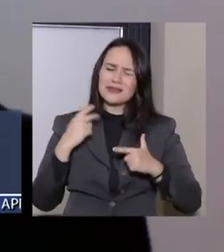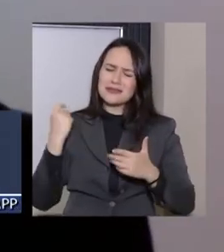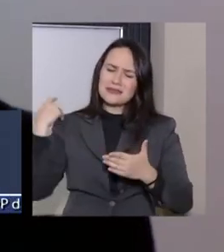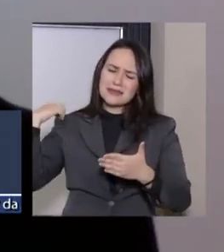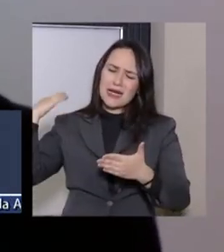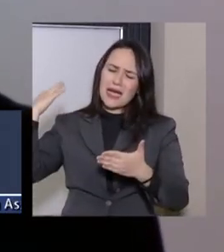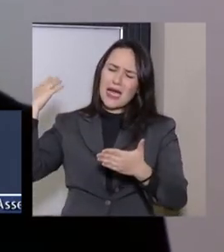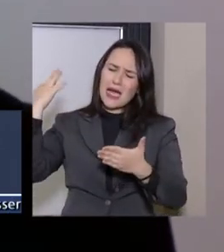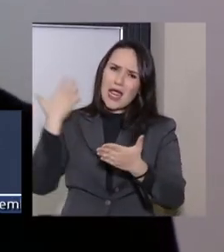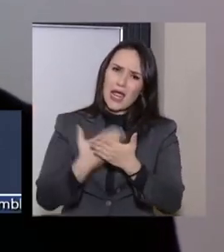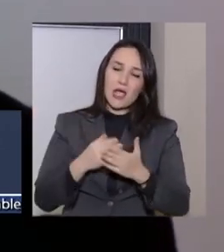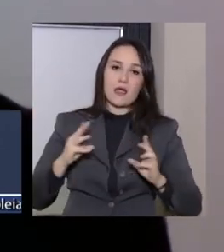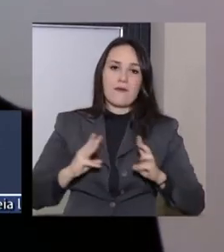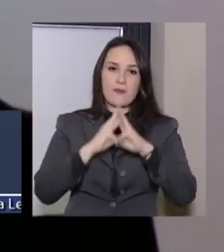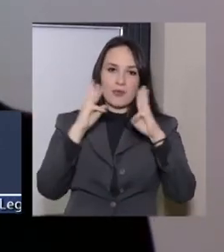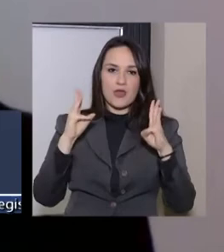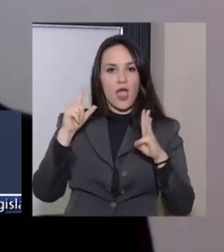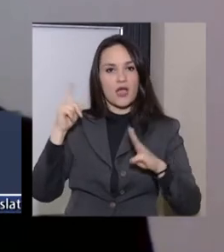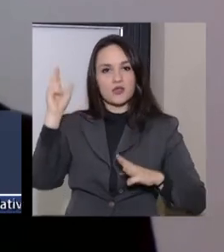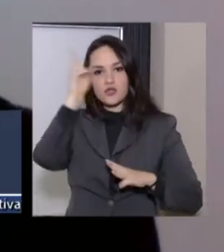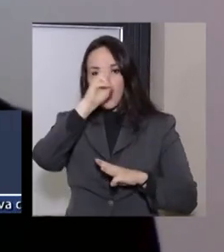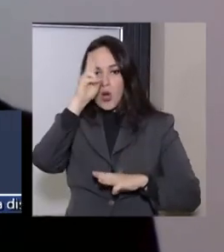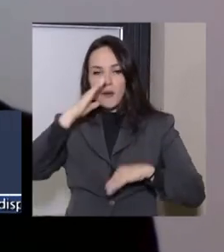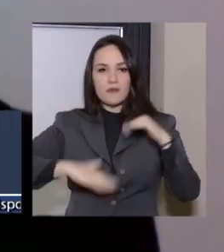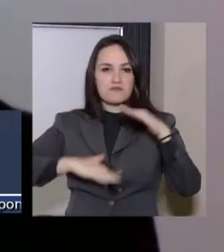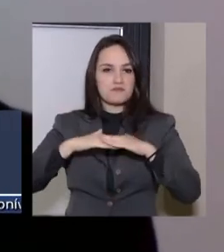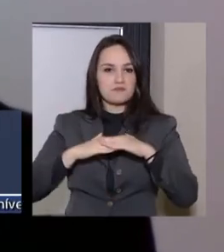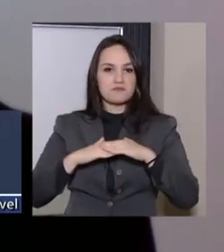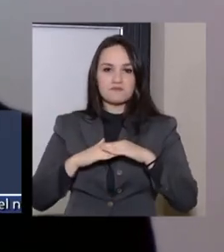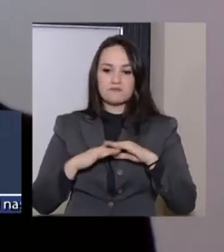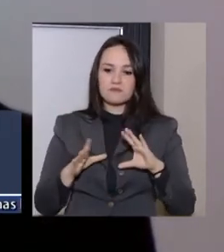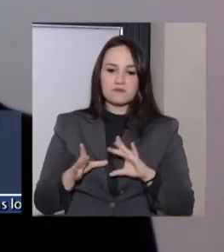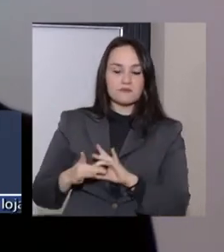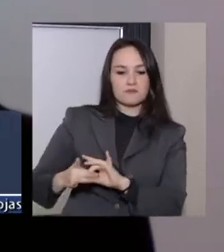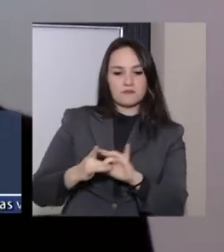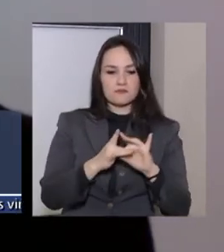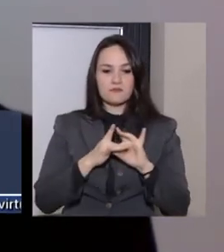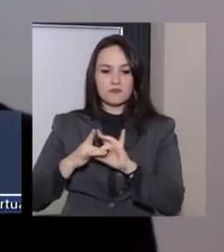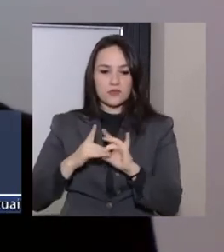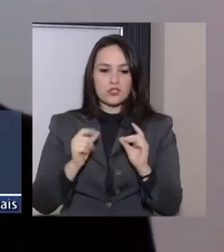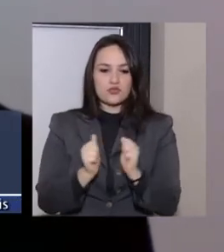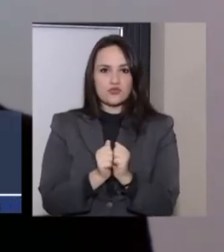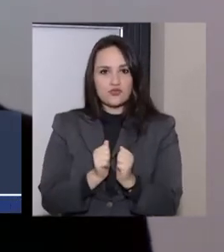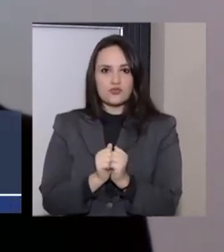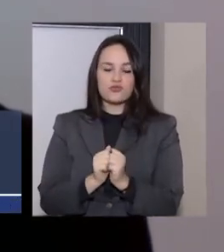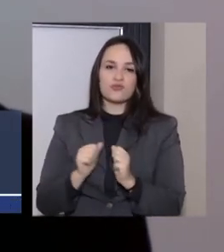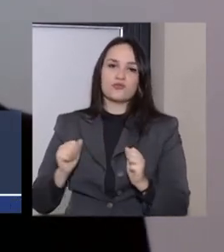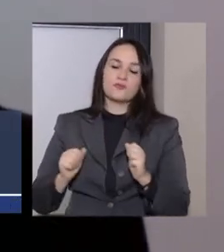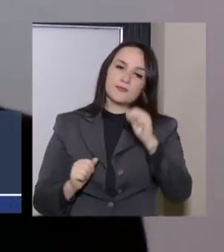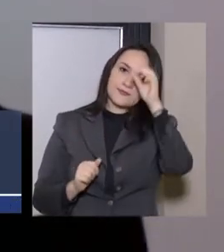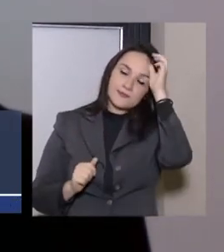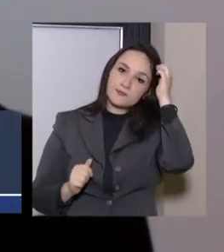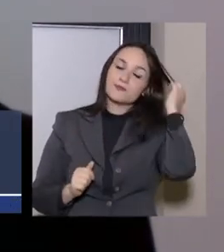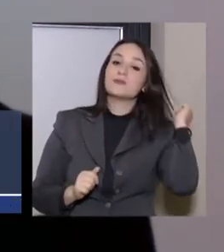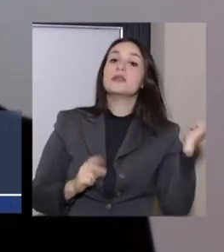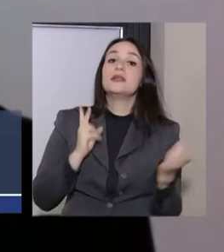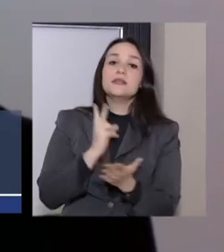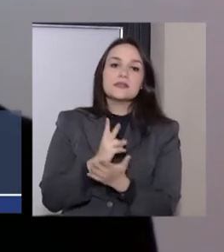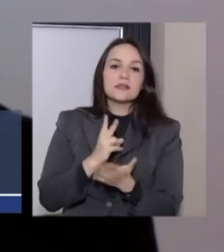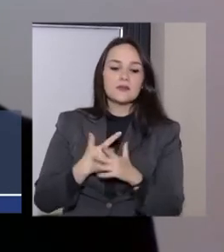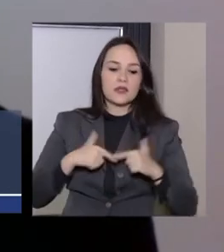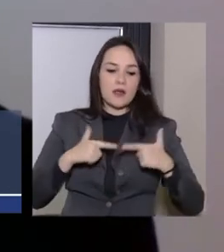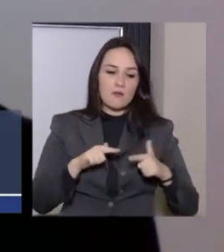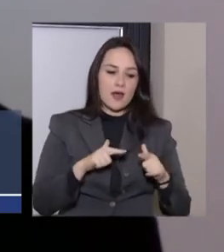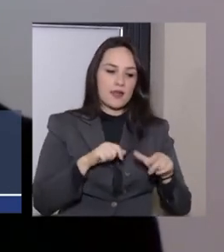A sua história profissional e acadêmica se confunde com a da nossa instituição, e ele trabalha nos eixos, né, de ensino,